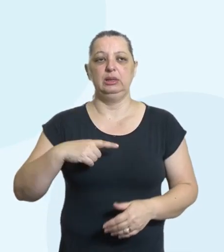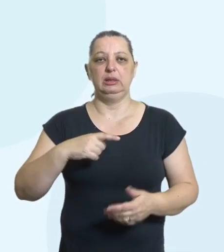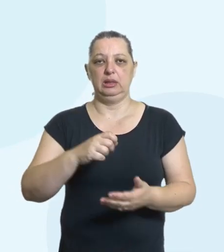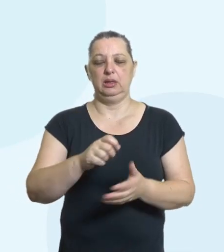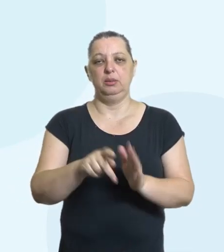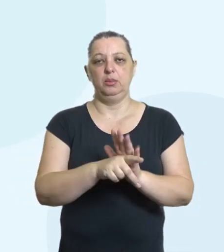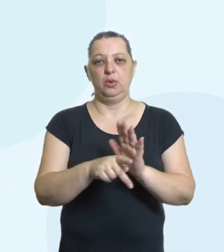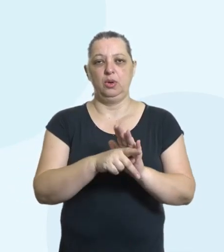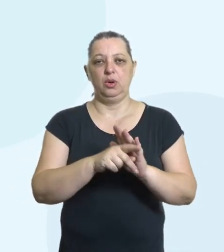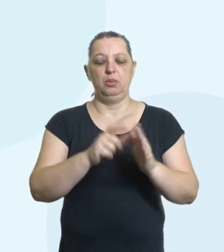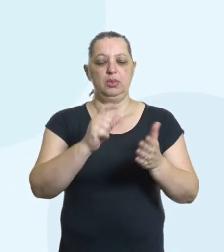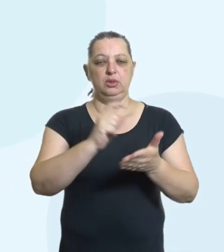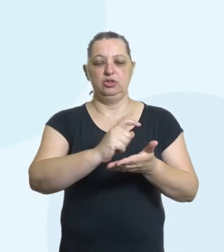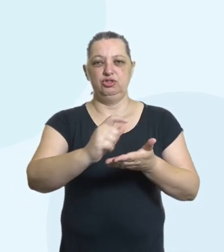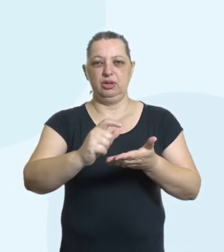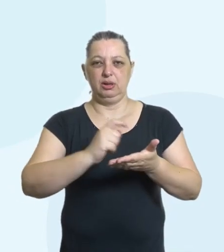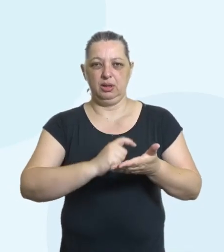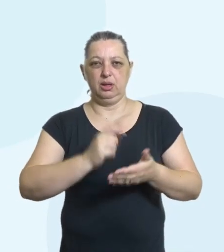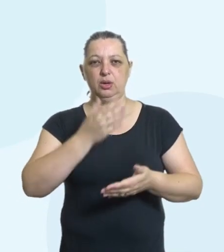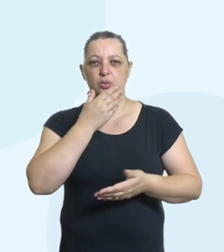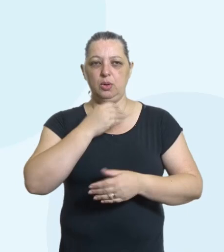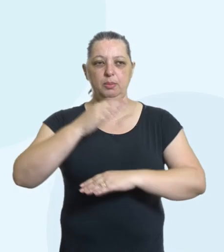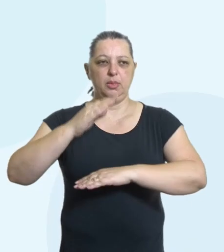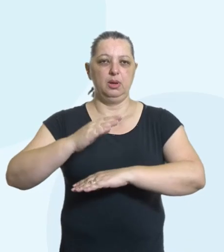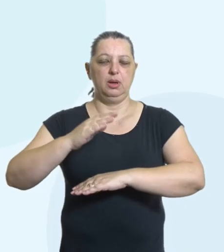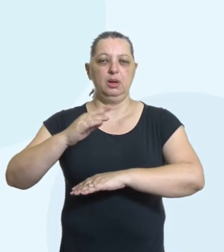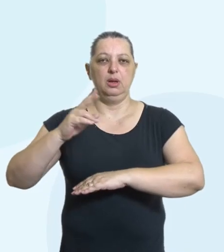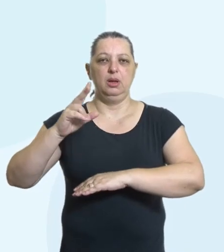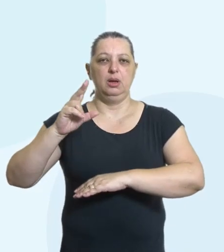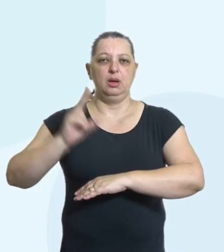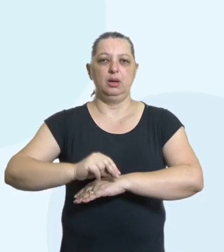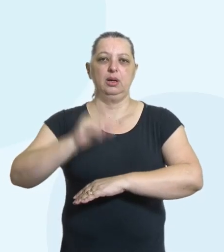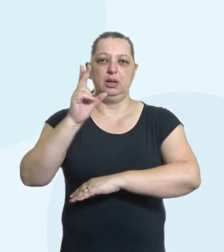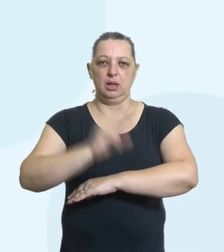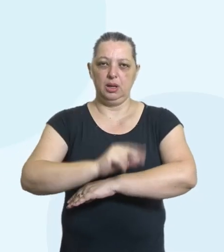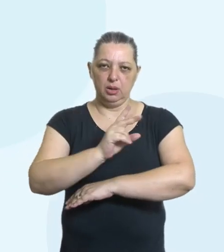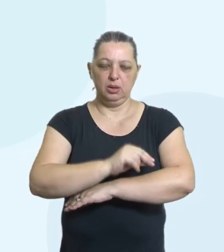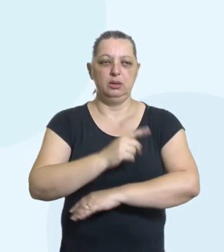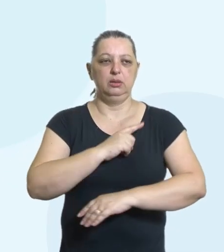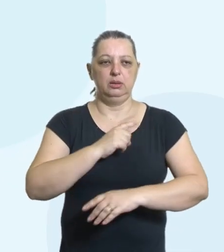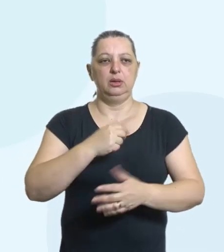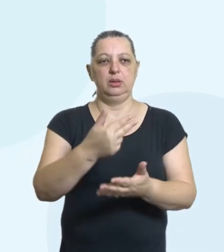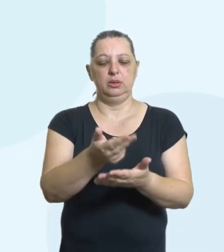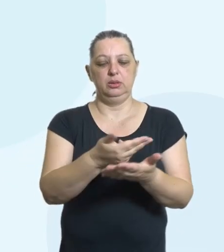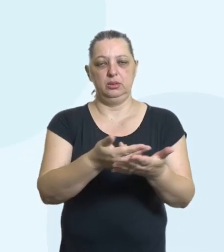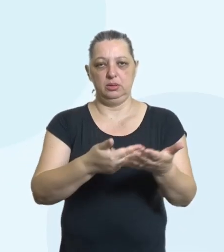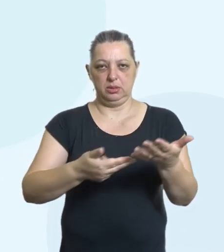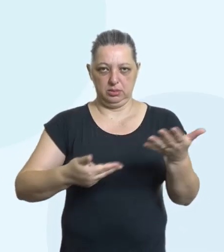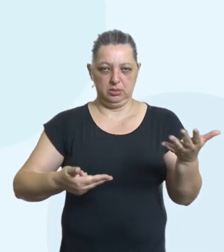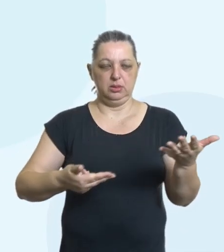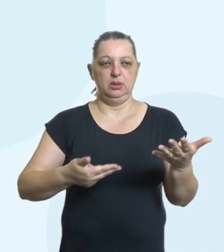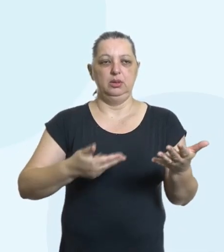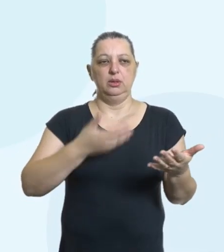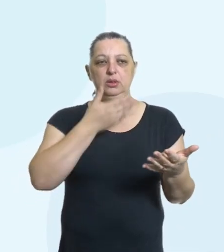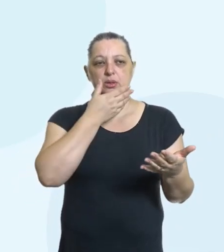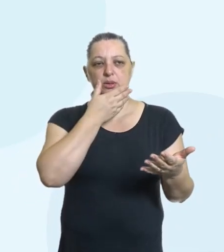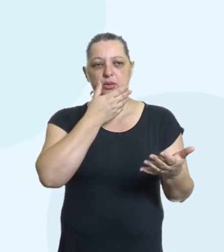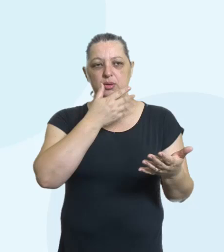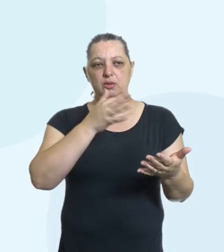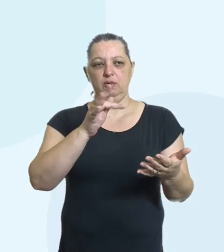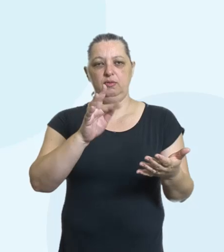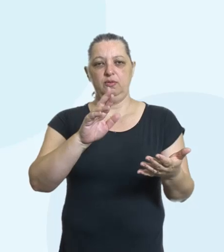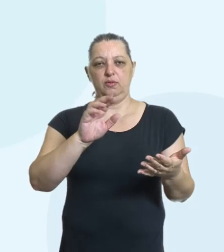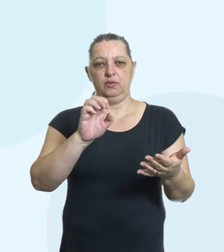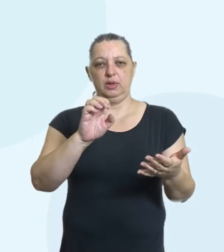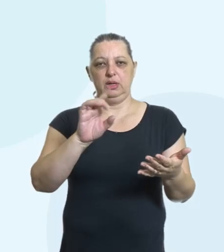Homem Grilo, que é do Cadu Simões, e tem os desenhos feitos por Fred Hildebrand. O que